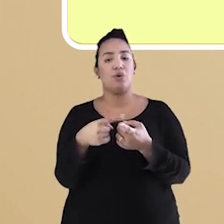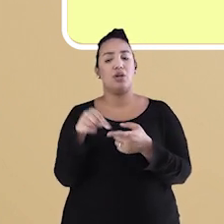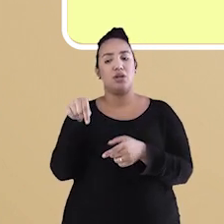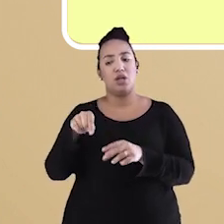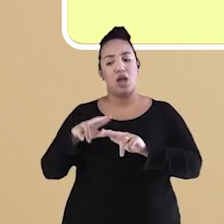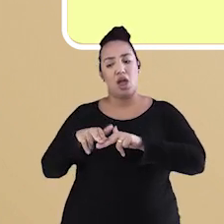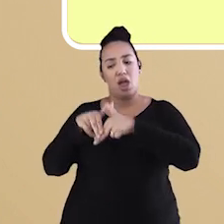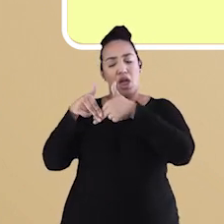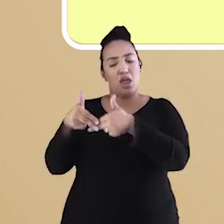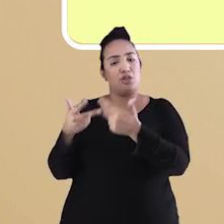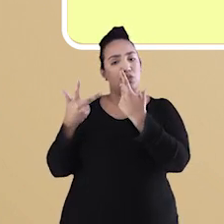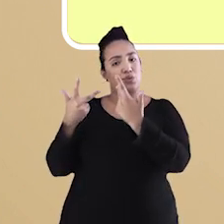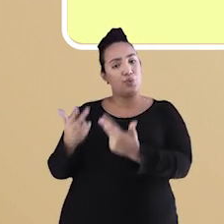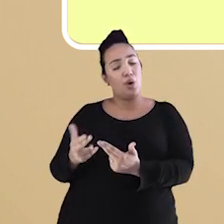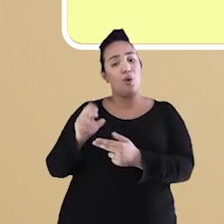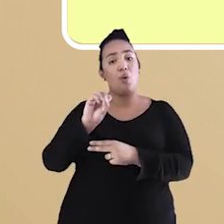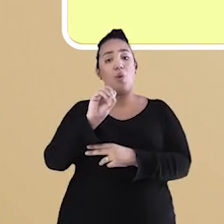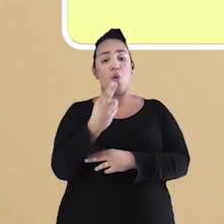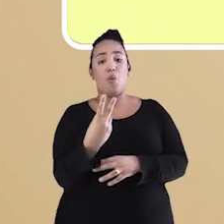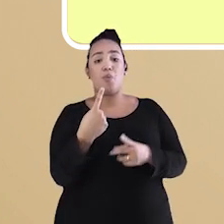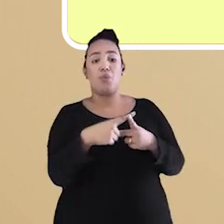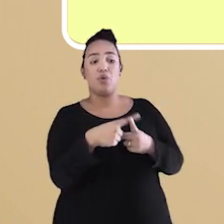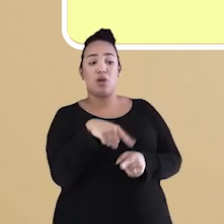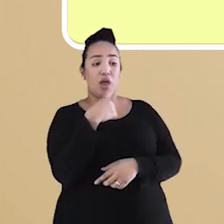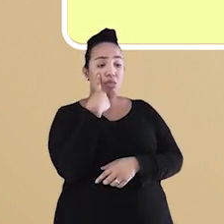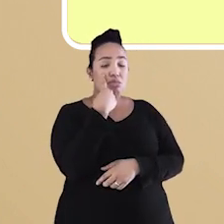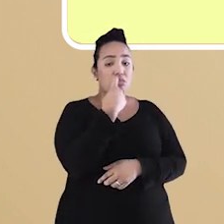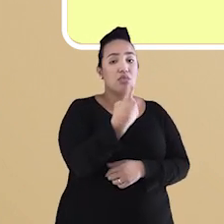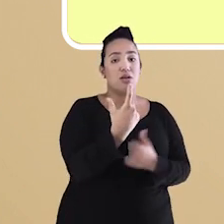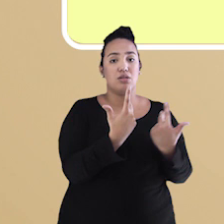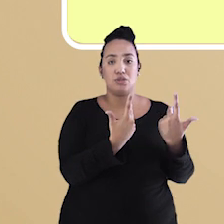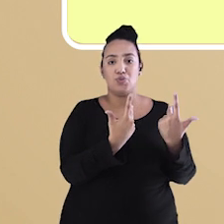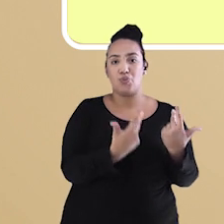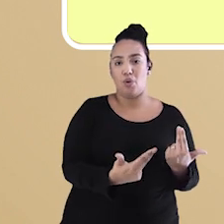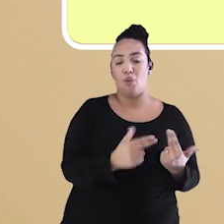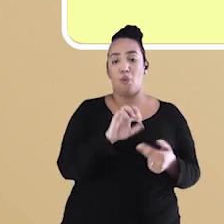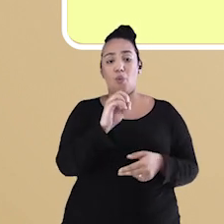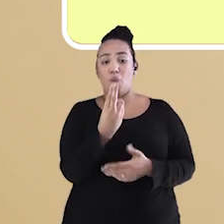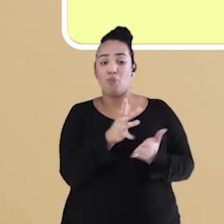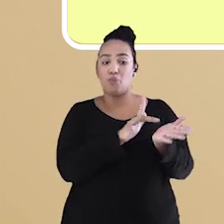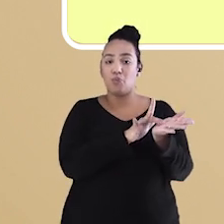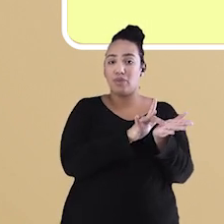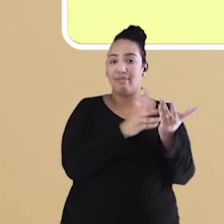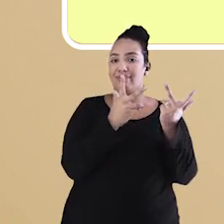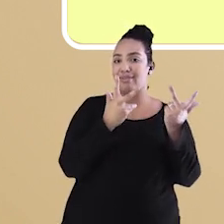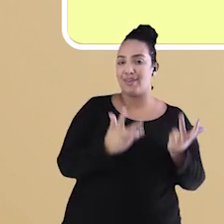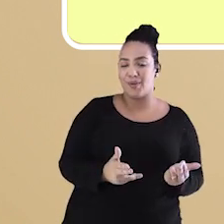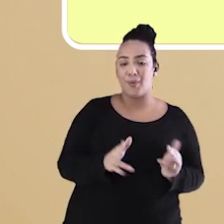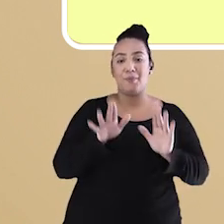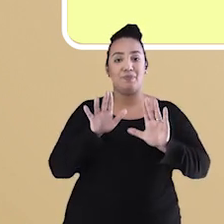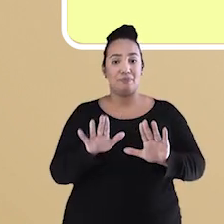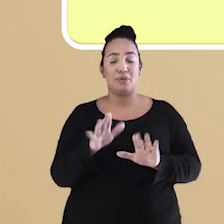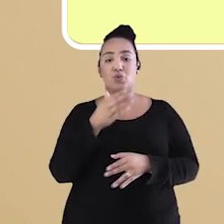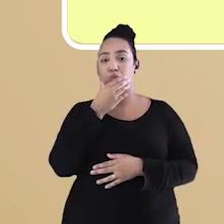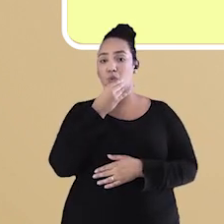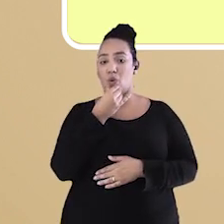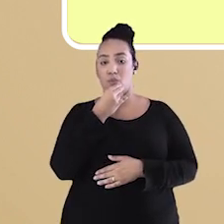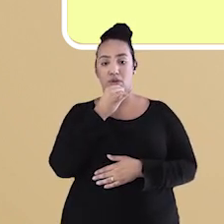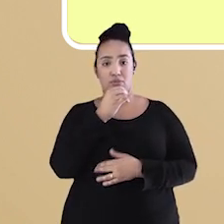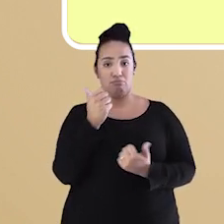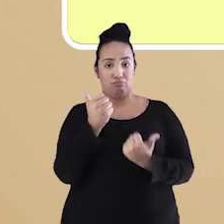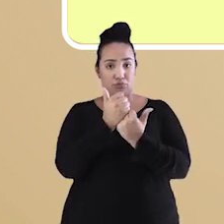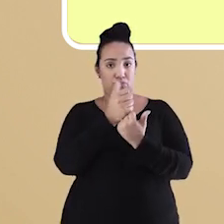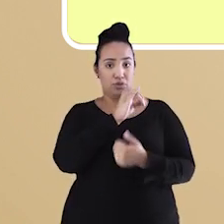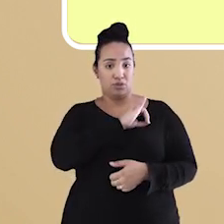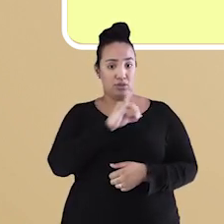da mesma origem étnica, outras por conta do mesmo interesse ou o mesmo inimigo. Até que o herdeiro do